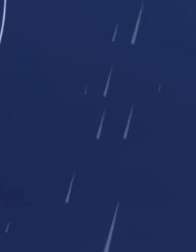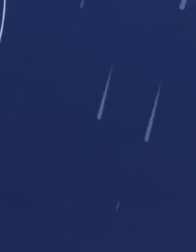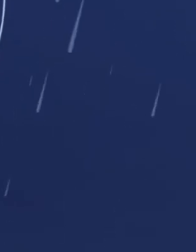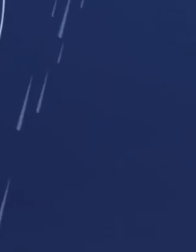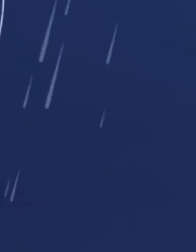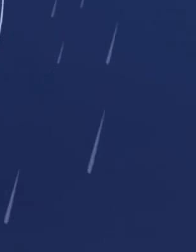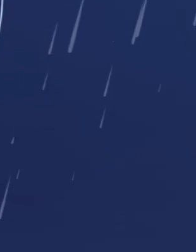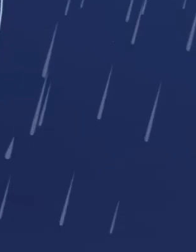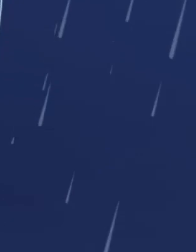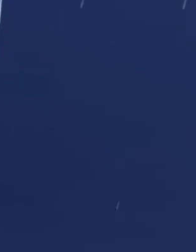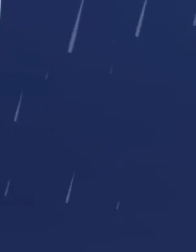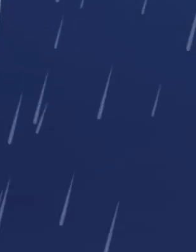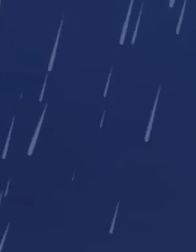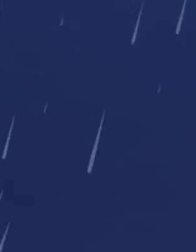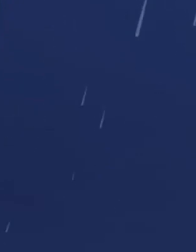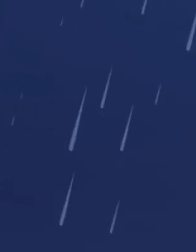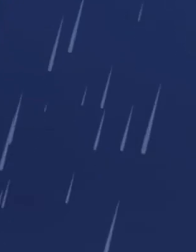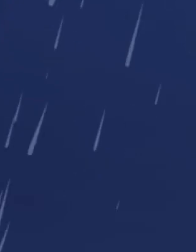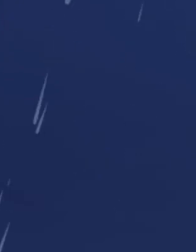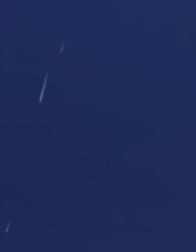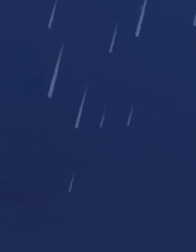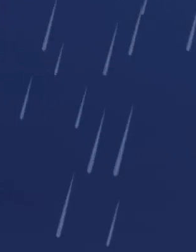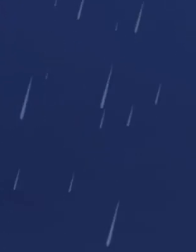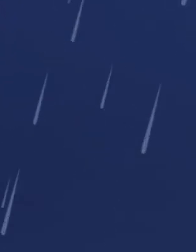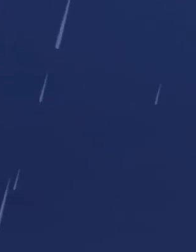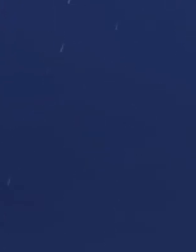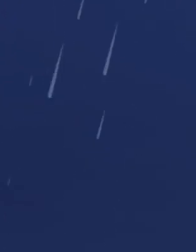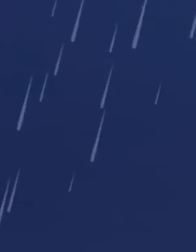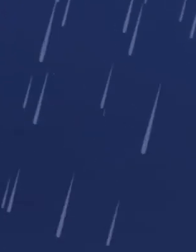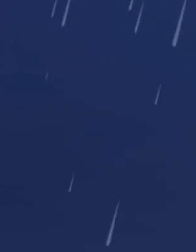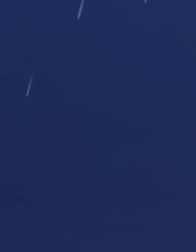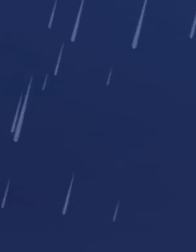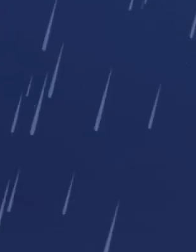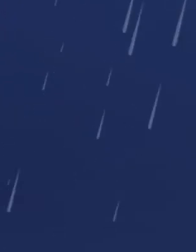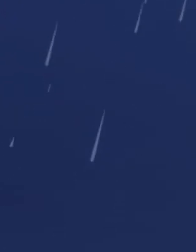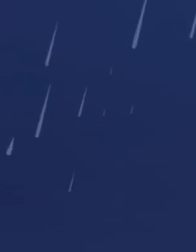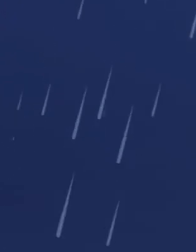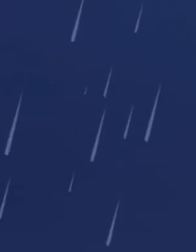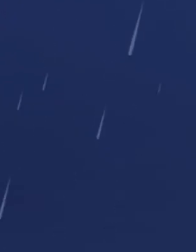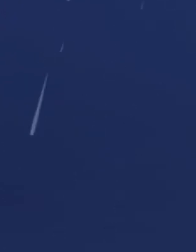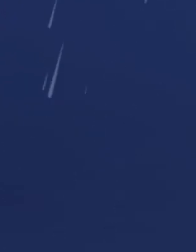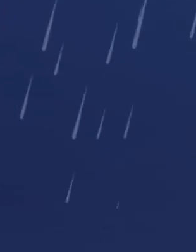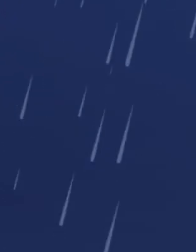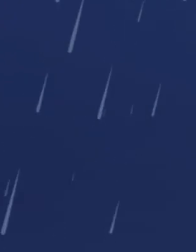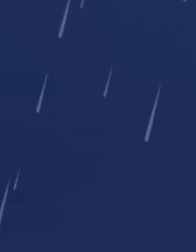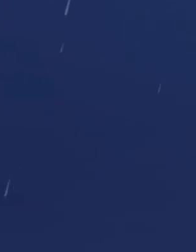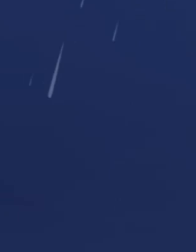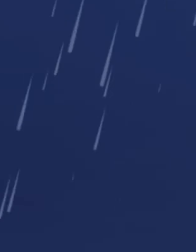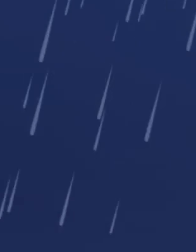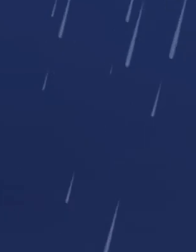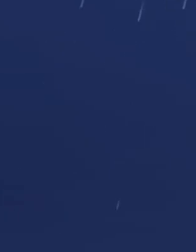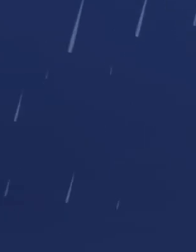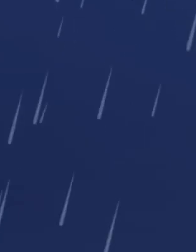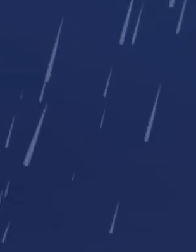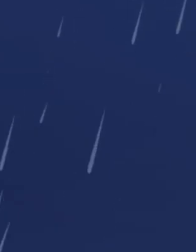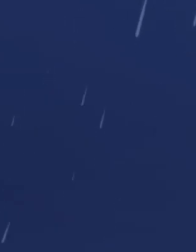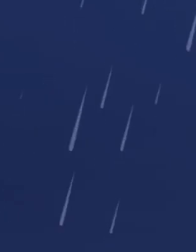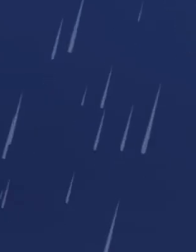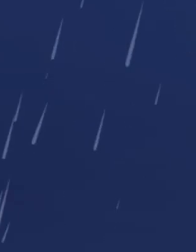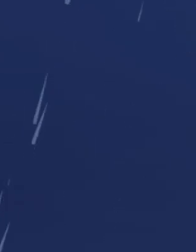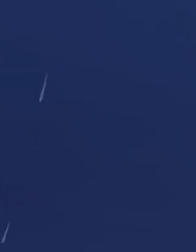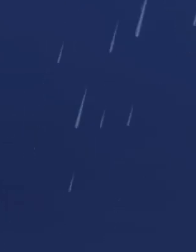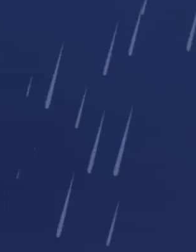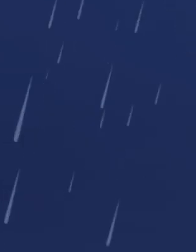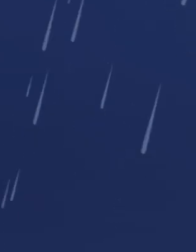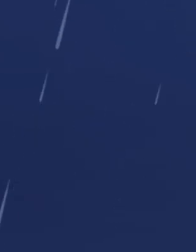a mínima de 20 graus ea máxima de 27 quem tentava possibilidade de chuva é alta a mínima fica na casa dos 21 graus